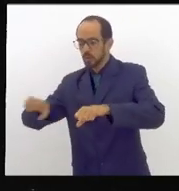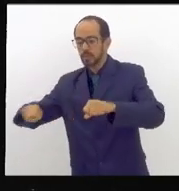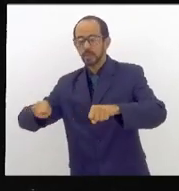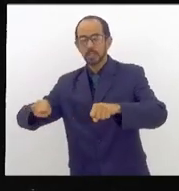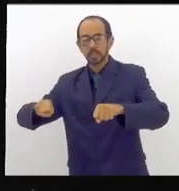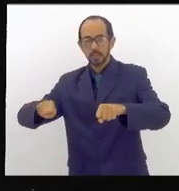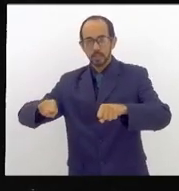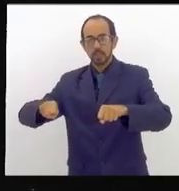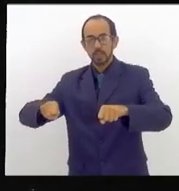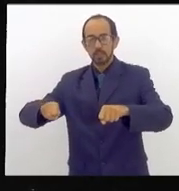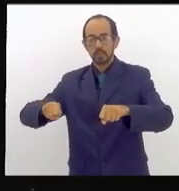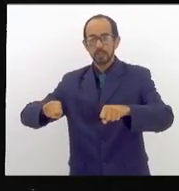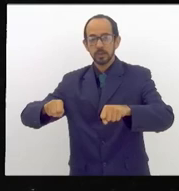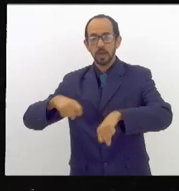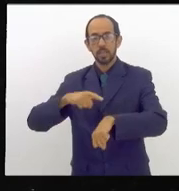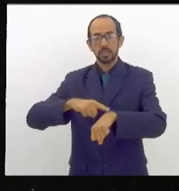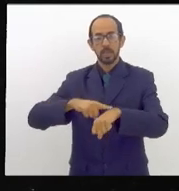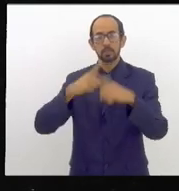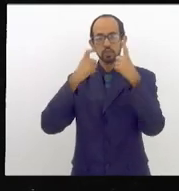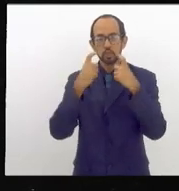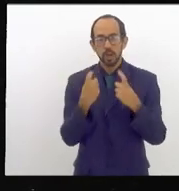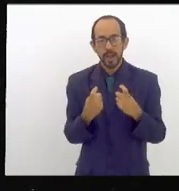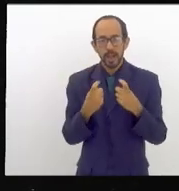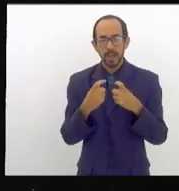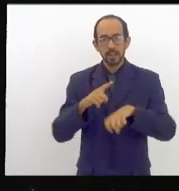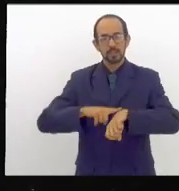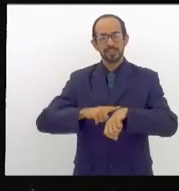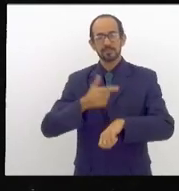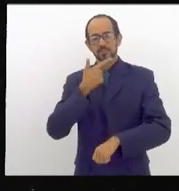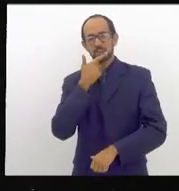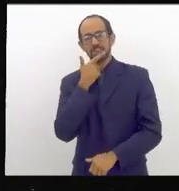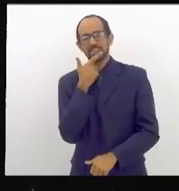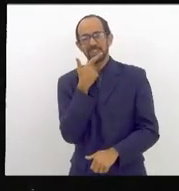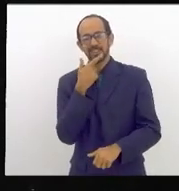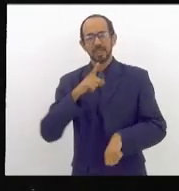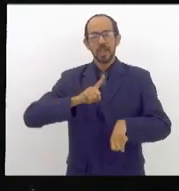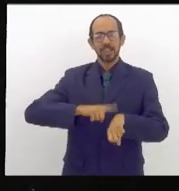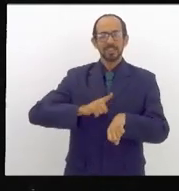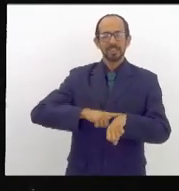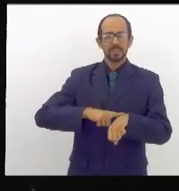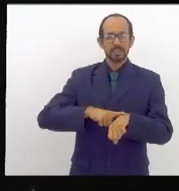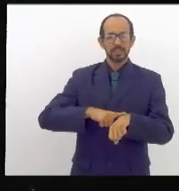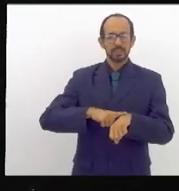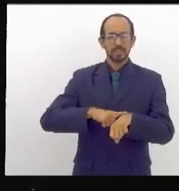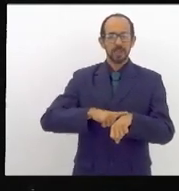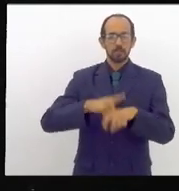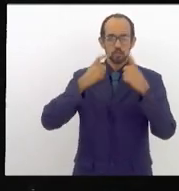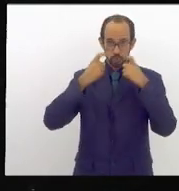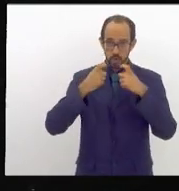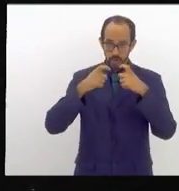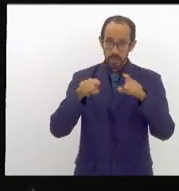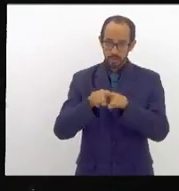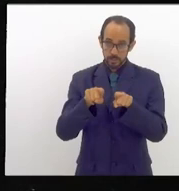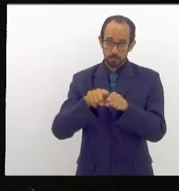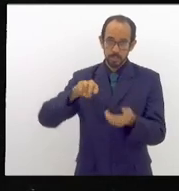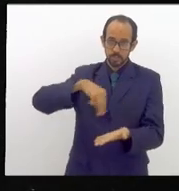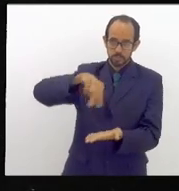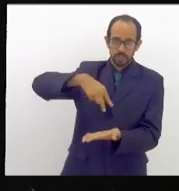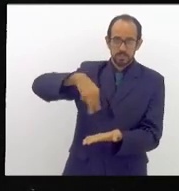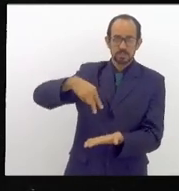plantou há tempo de chorar a tempo de sorrir há tempo de pranchar e tempo de dançar